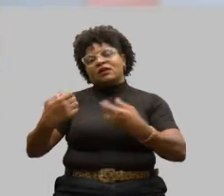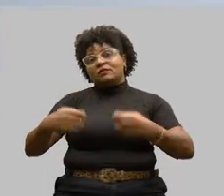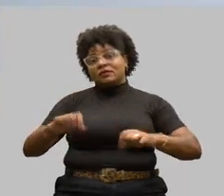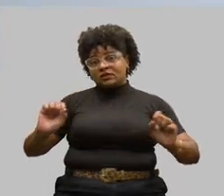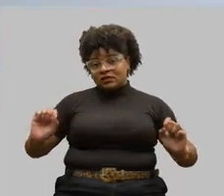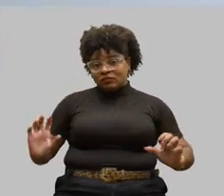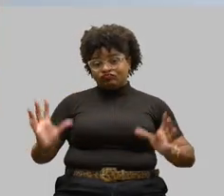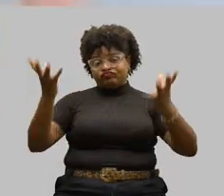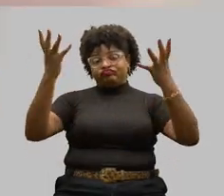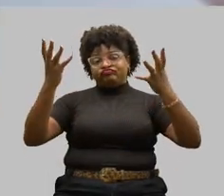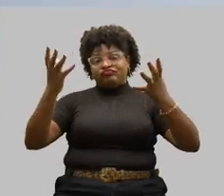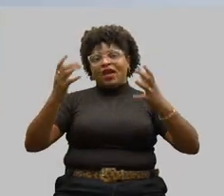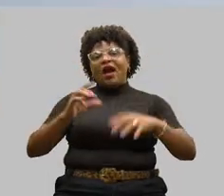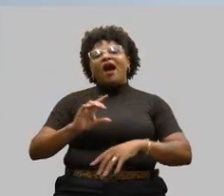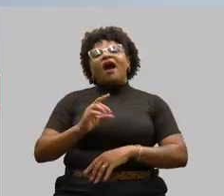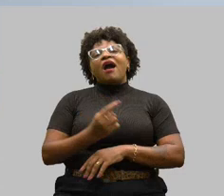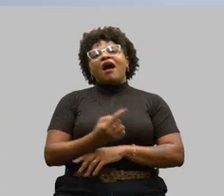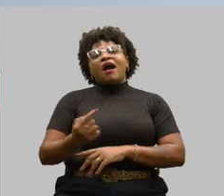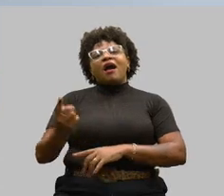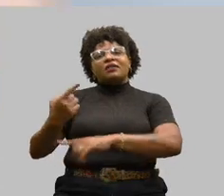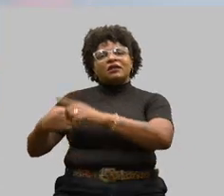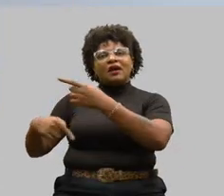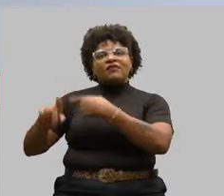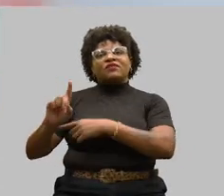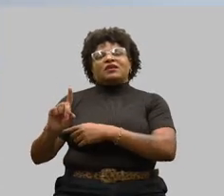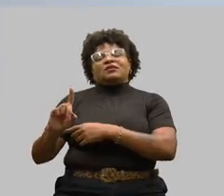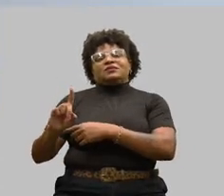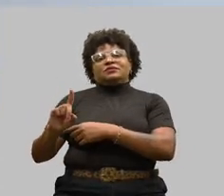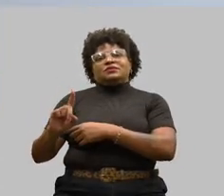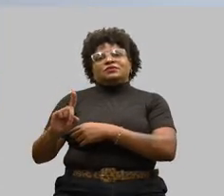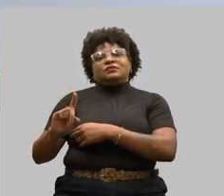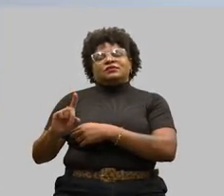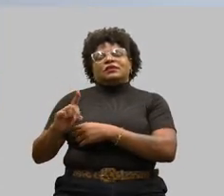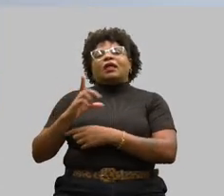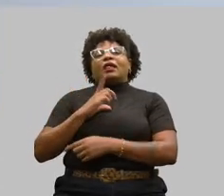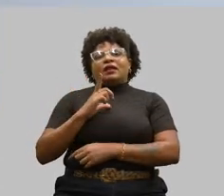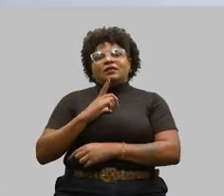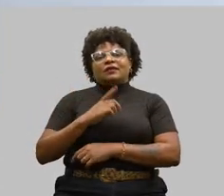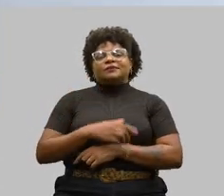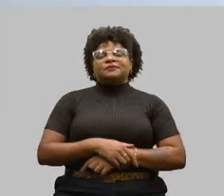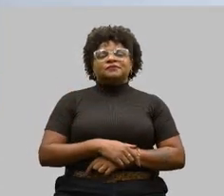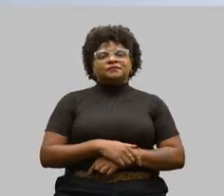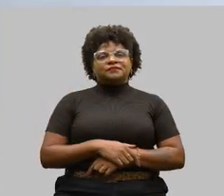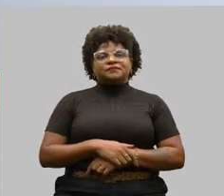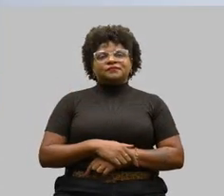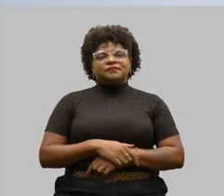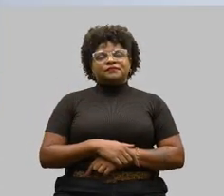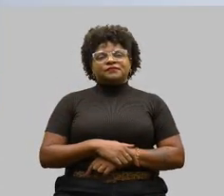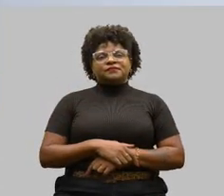ah não estamos fazendo tudo mas nós precisamos comemorar cada passo que damos